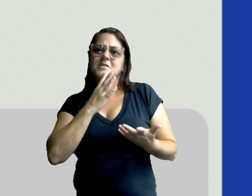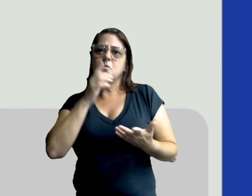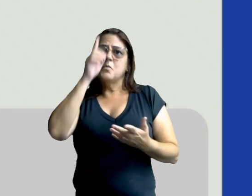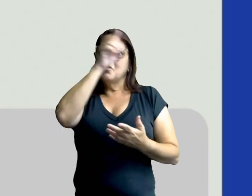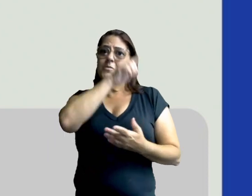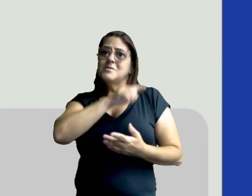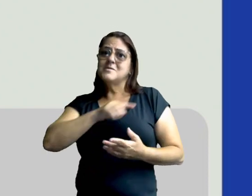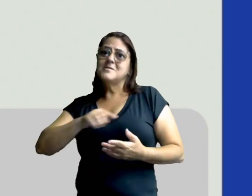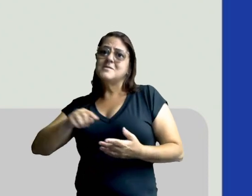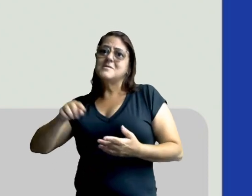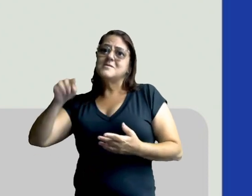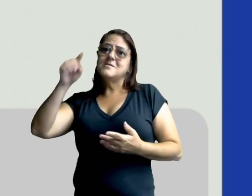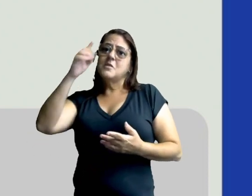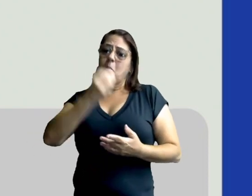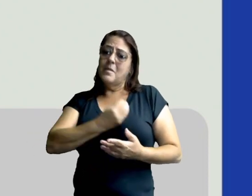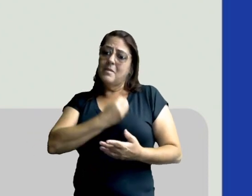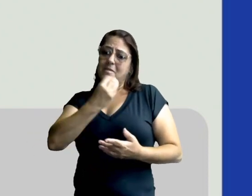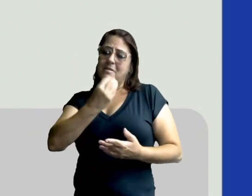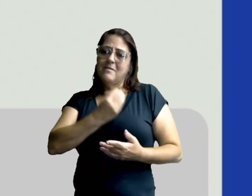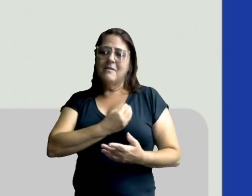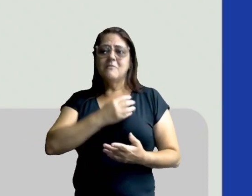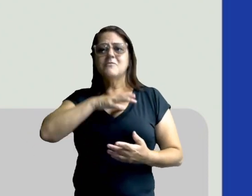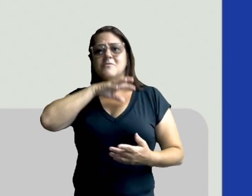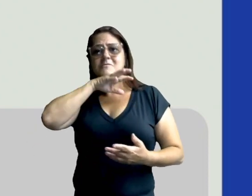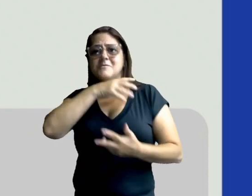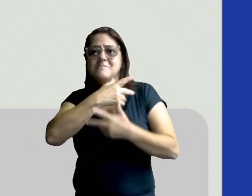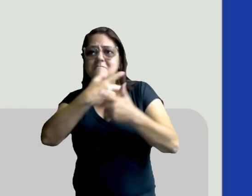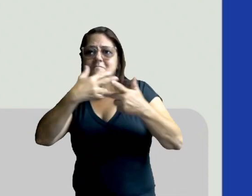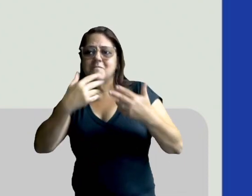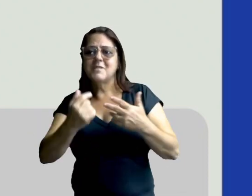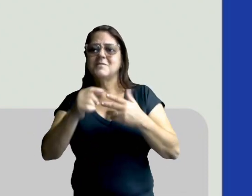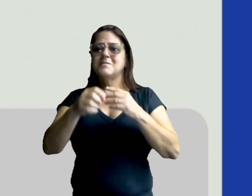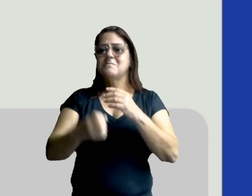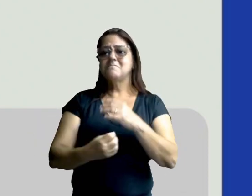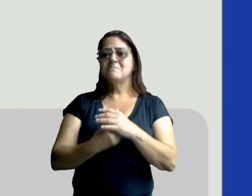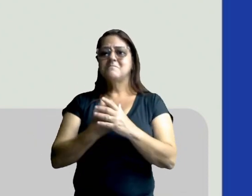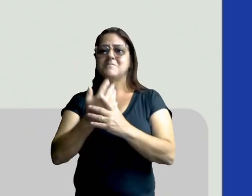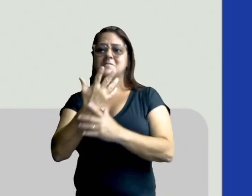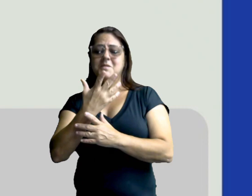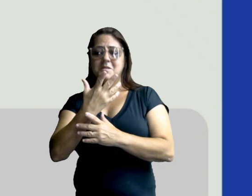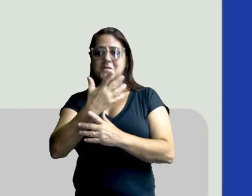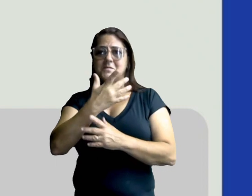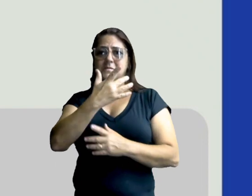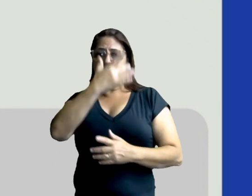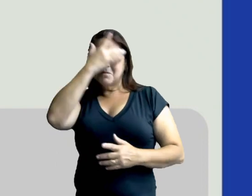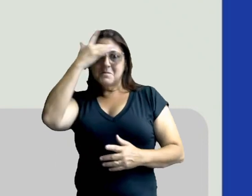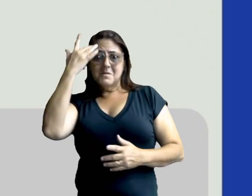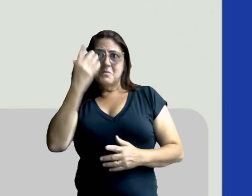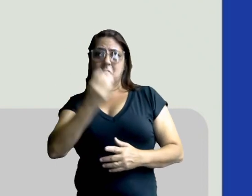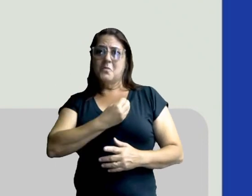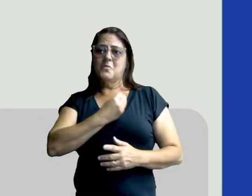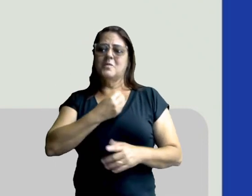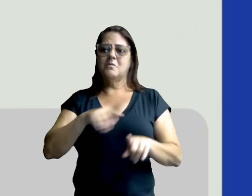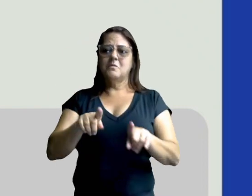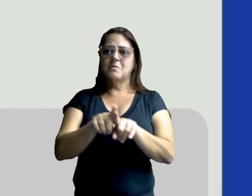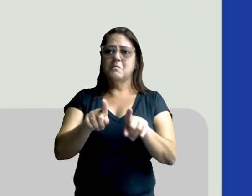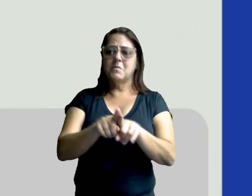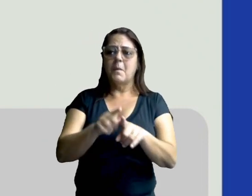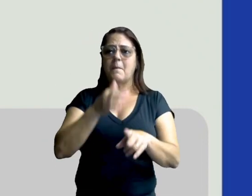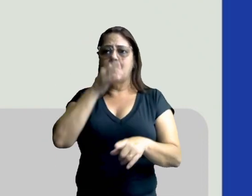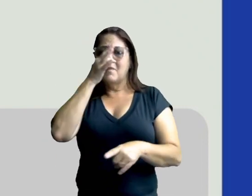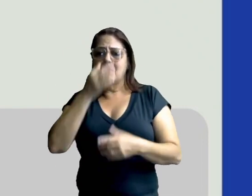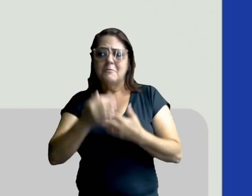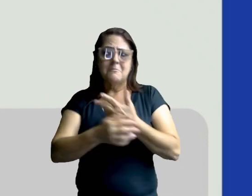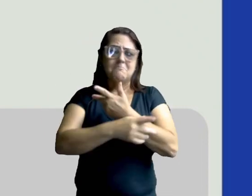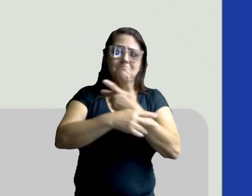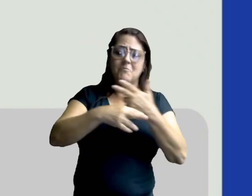da vida dos animais e das plantas e do próprio ser humano, né? Tanto os animais, como as plantas, como o ser humano,